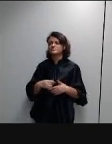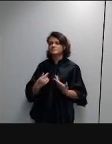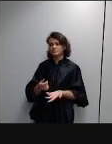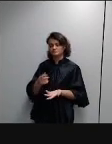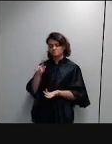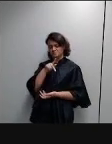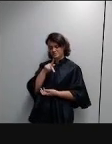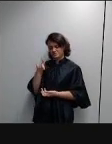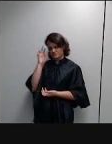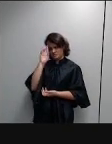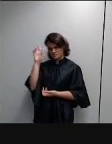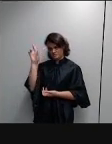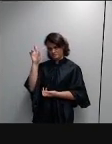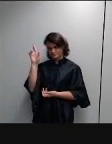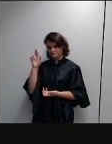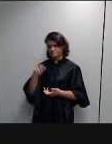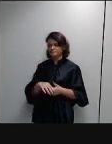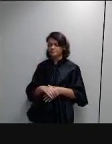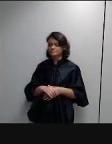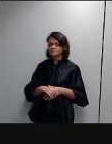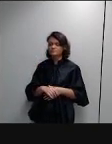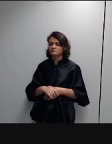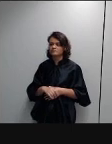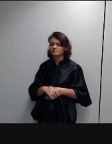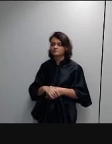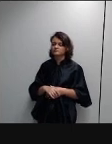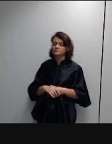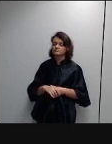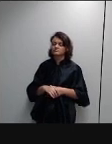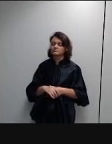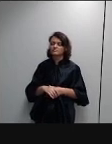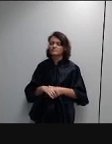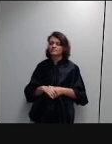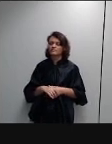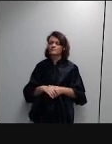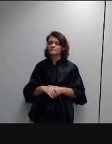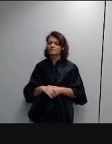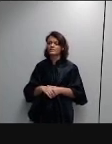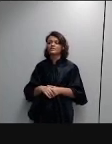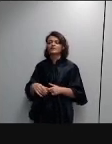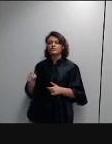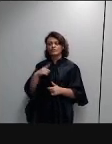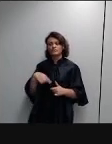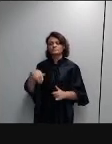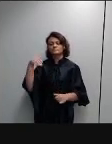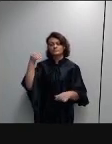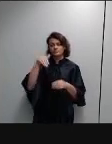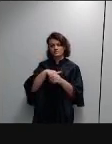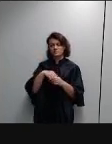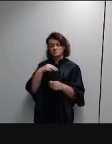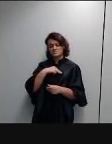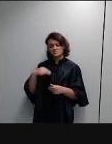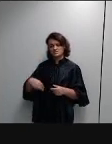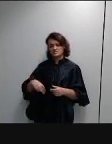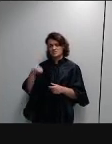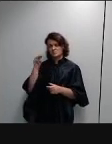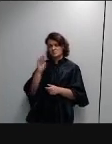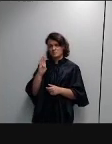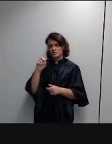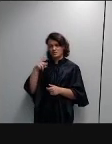lá nós estamos aqui vou ter Ministro Benedito traz esses olhos